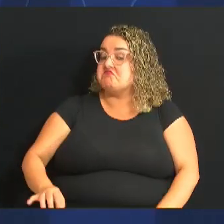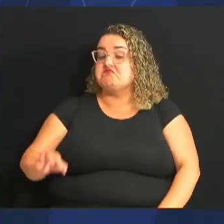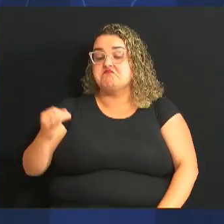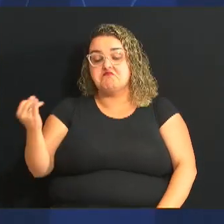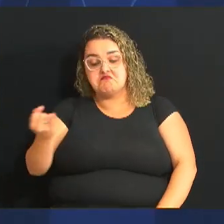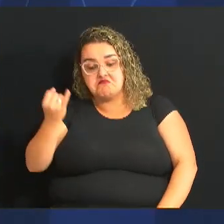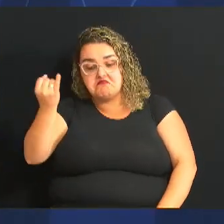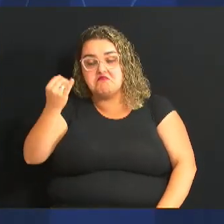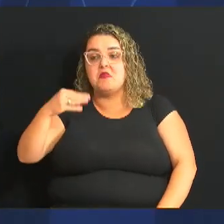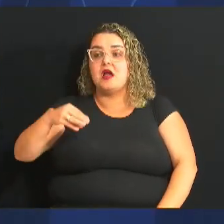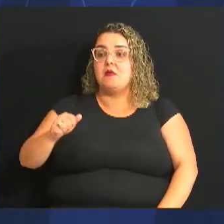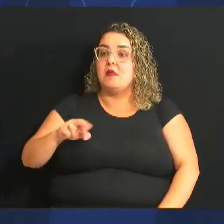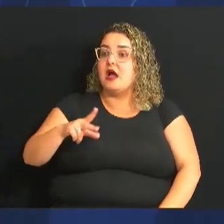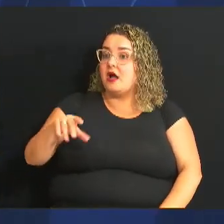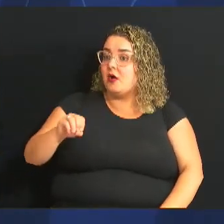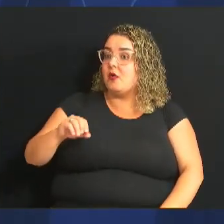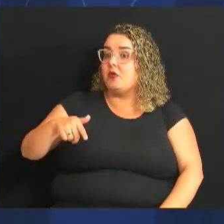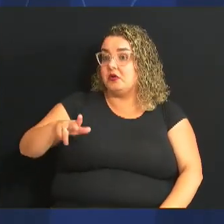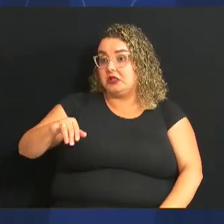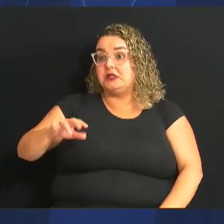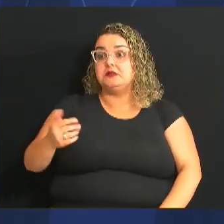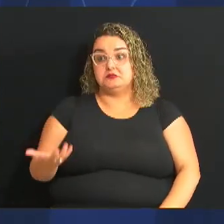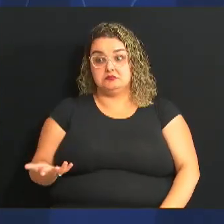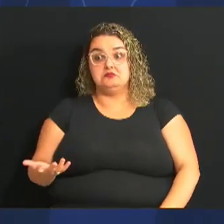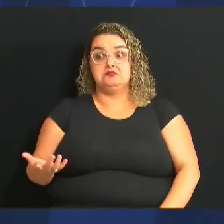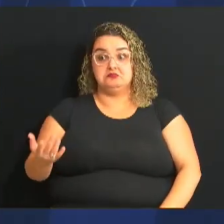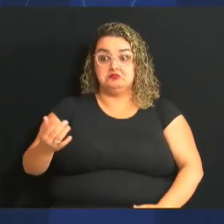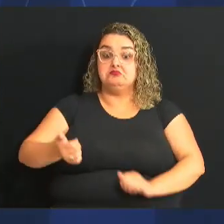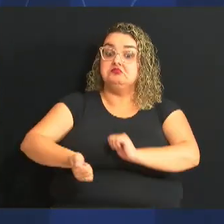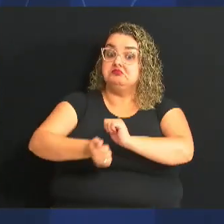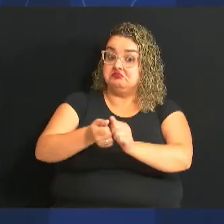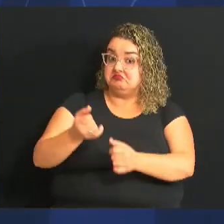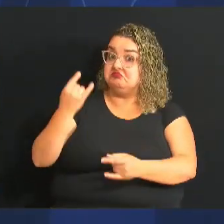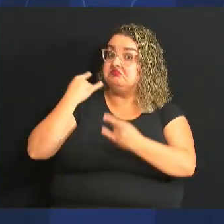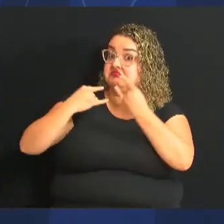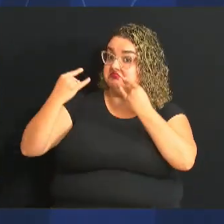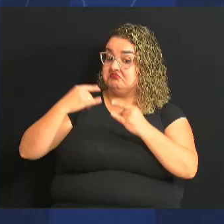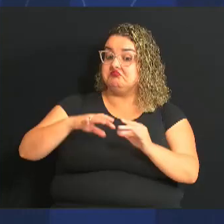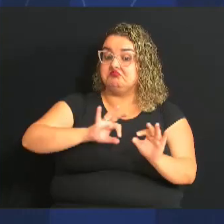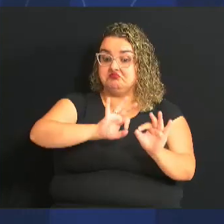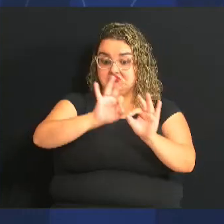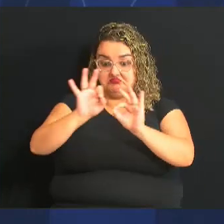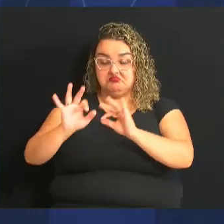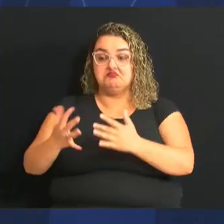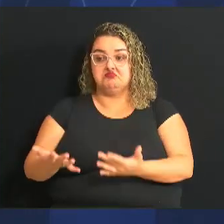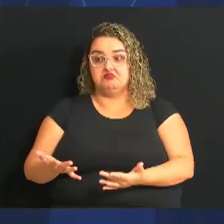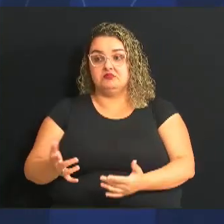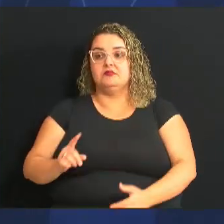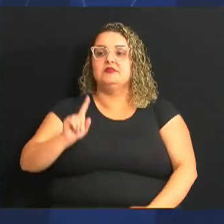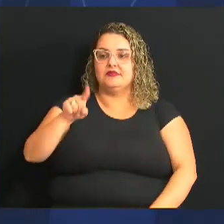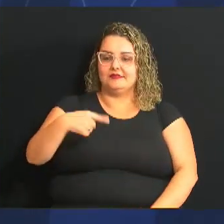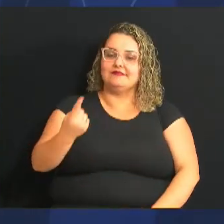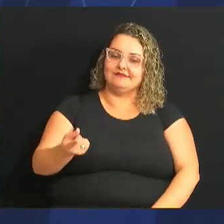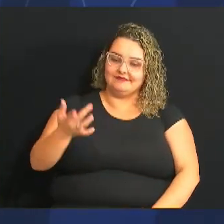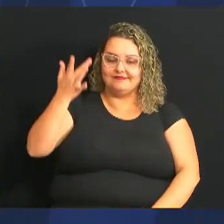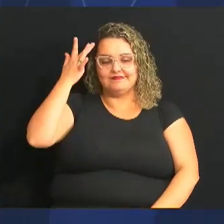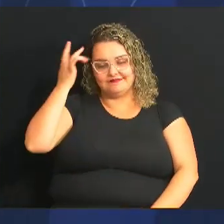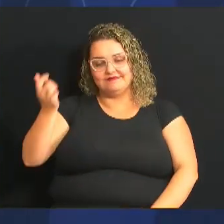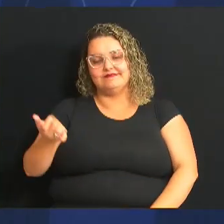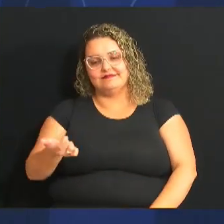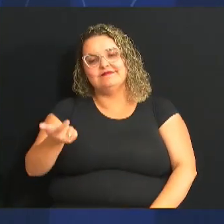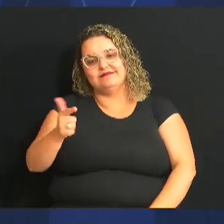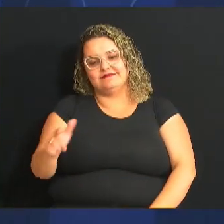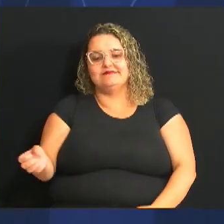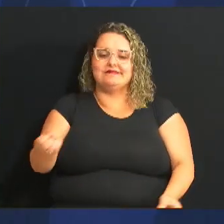equipe marroquina? Então, um jogo muito interessante aí para a gente poder acompanhar depois de amanhã. A gente segue